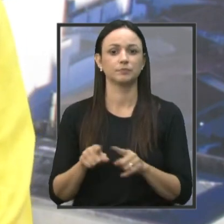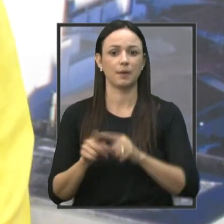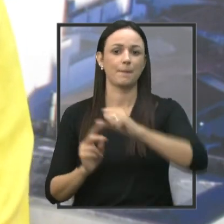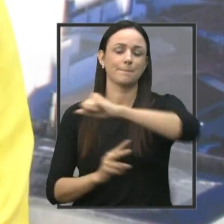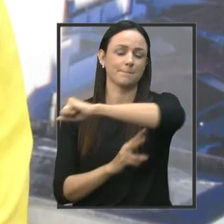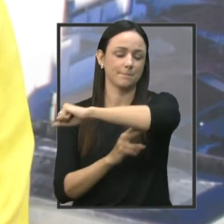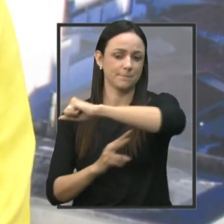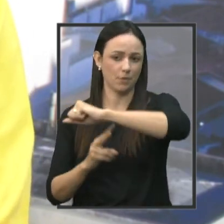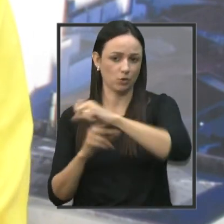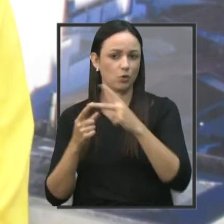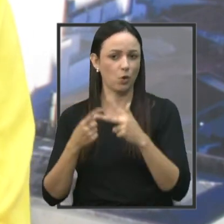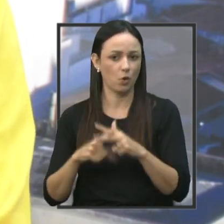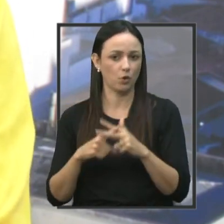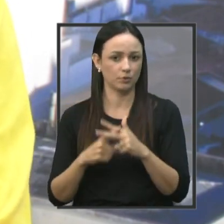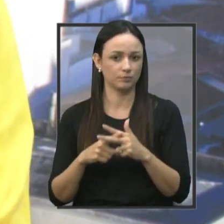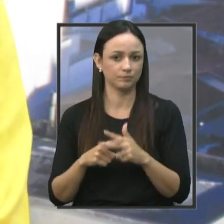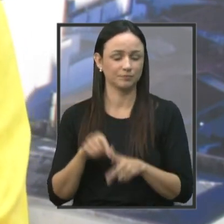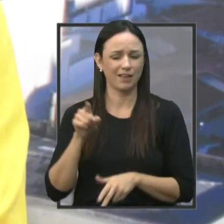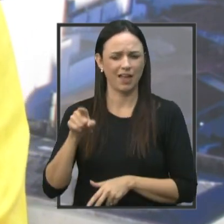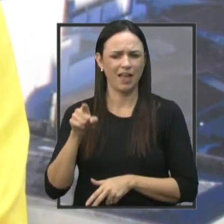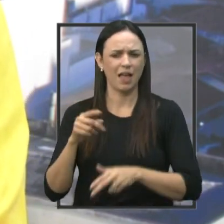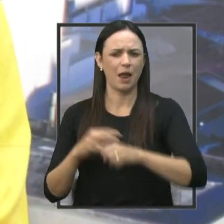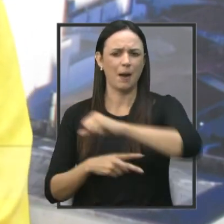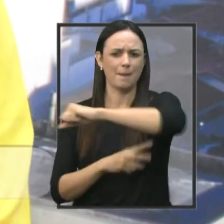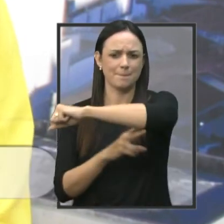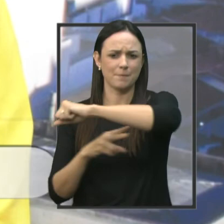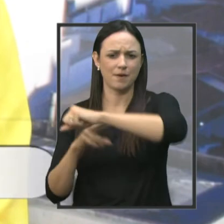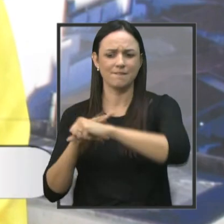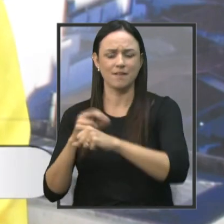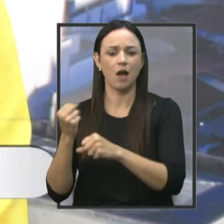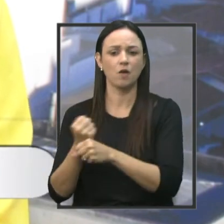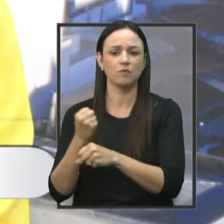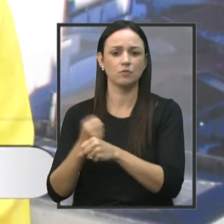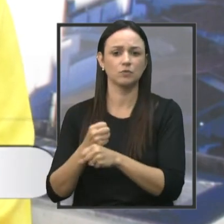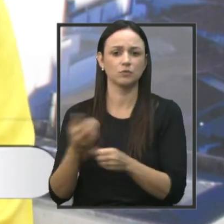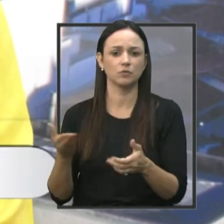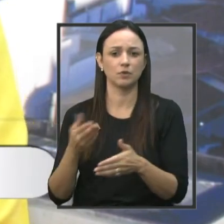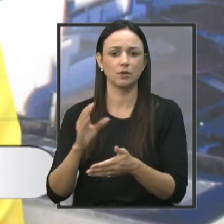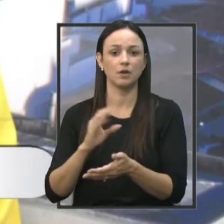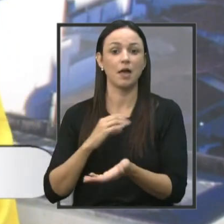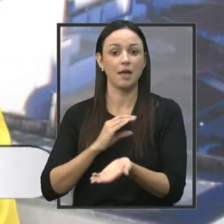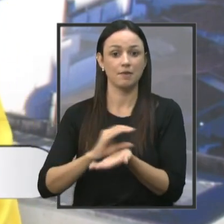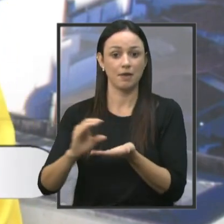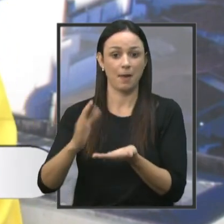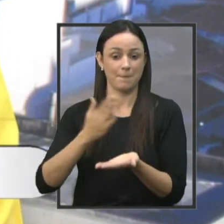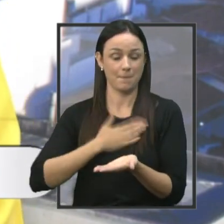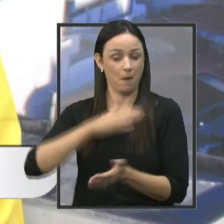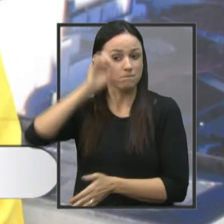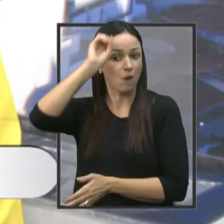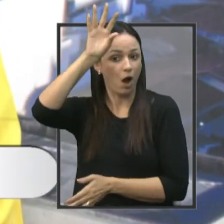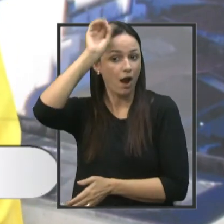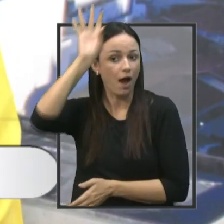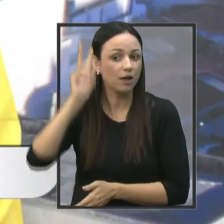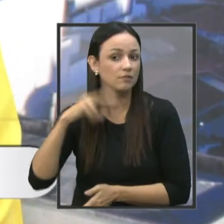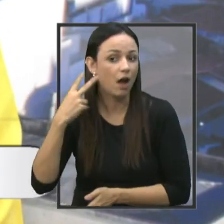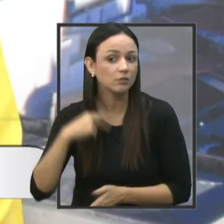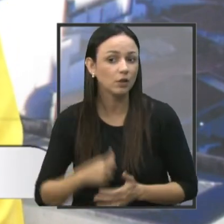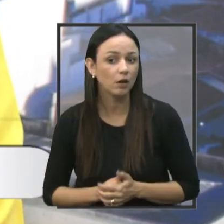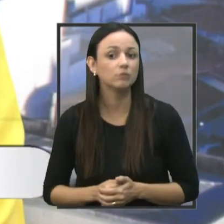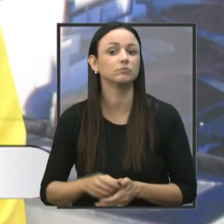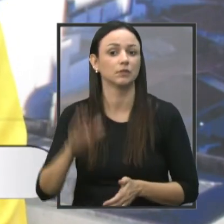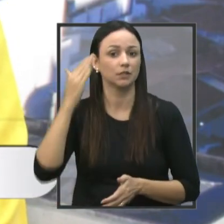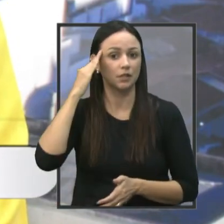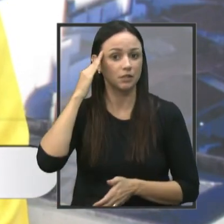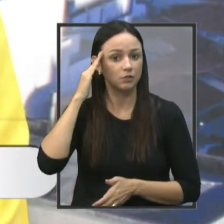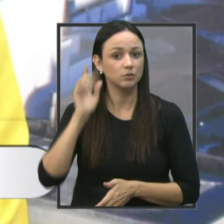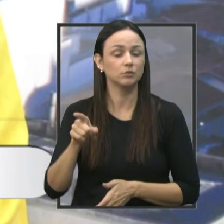pontes, manutenção de pontes. Aquela ponte vai ser reformada agora com emenda do vereador Maurílio Moretti. Entendeu? Com